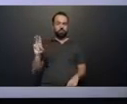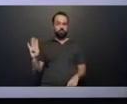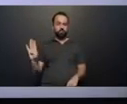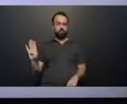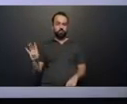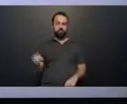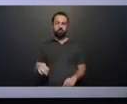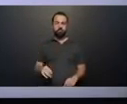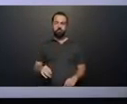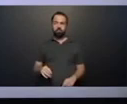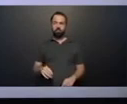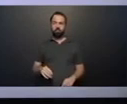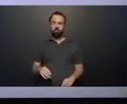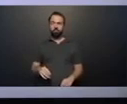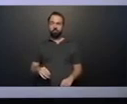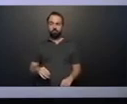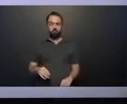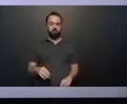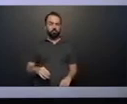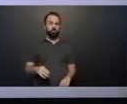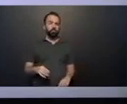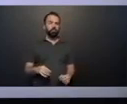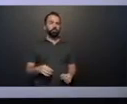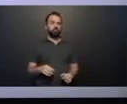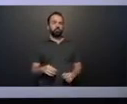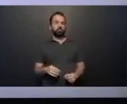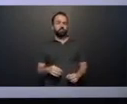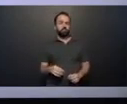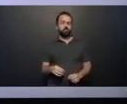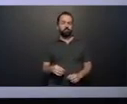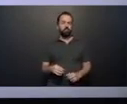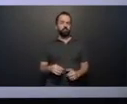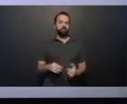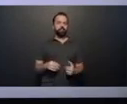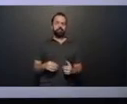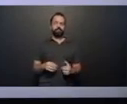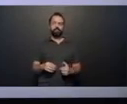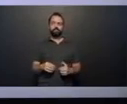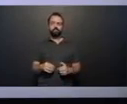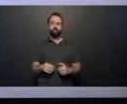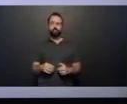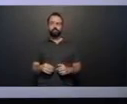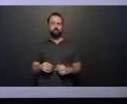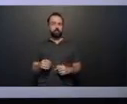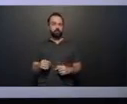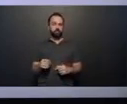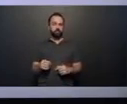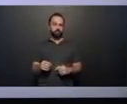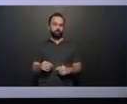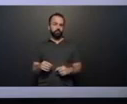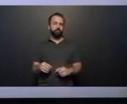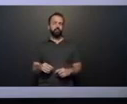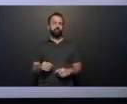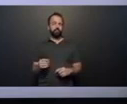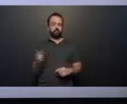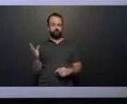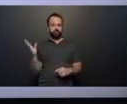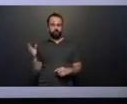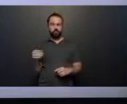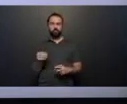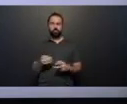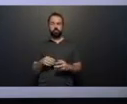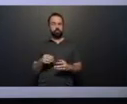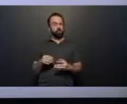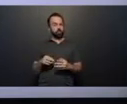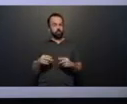se não for para usar 3,14, geralmente é passado para vocês. Utilize o π valendo 3, utilize